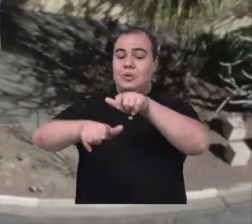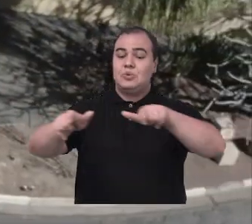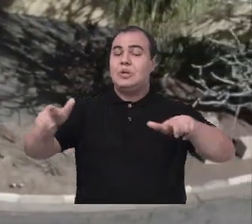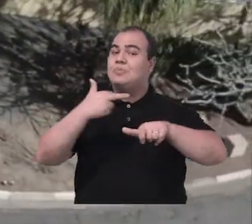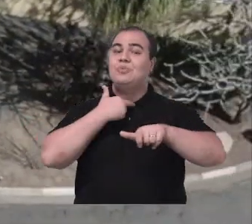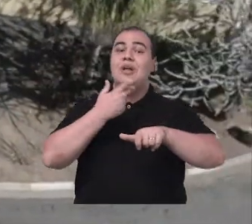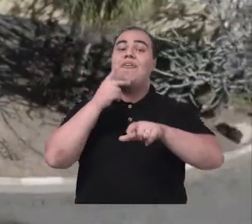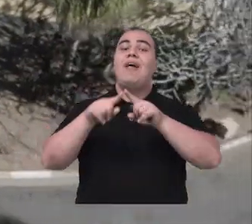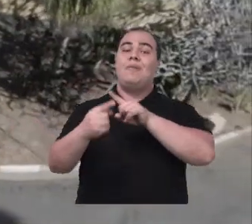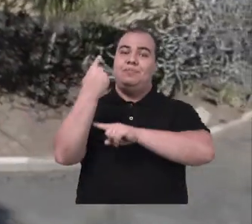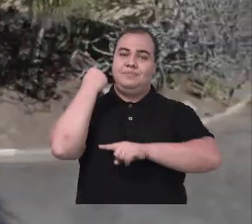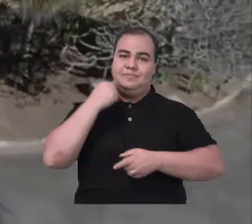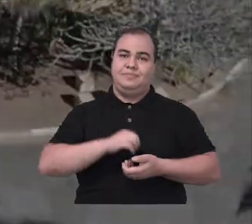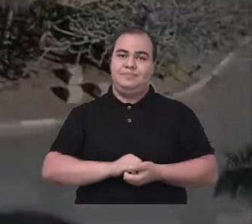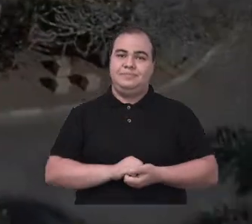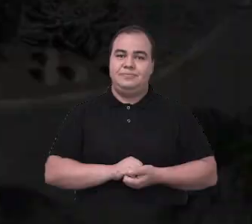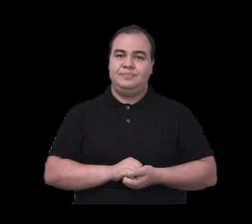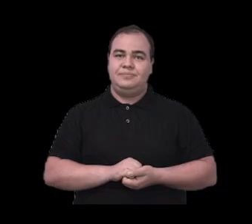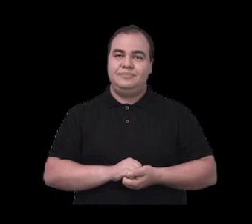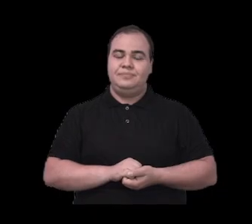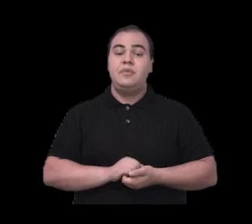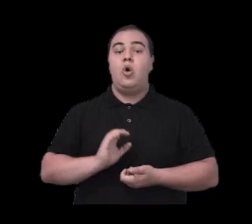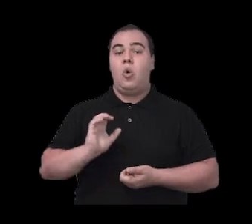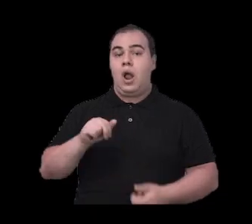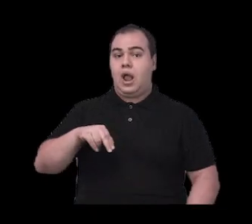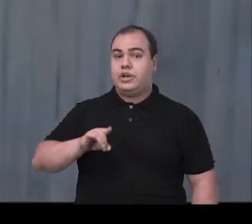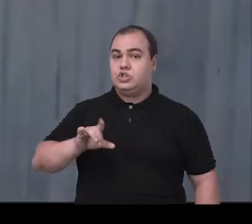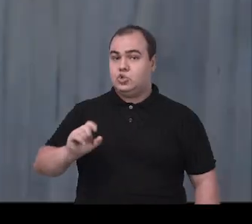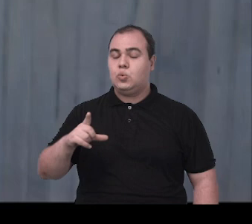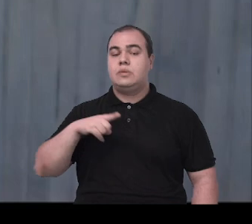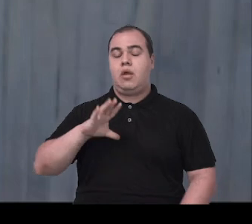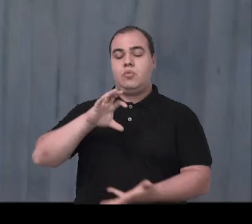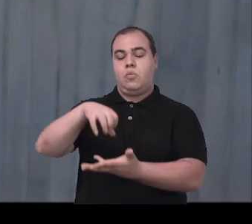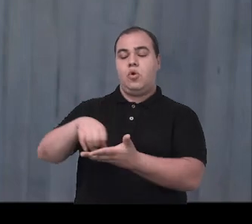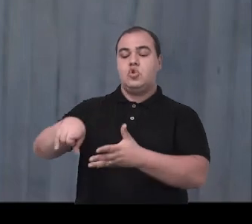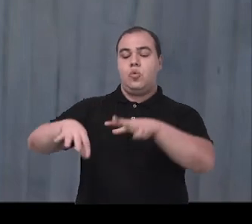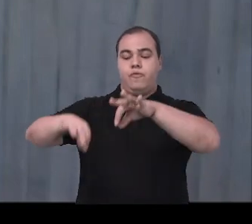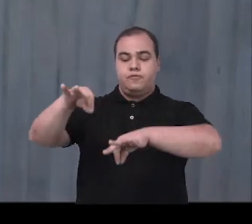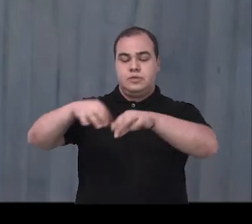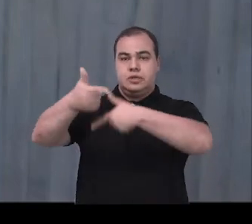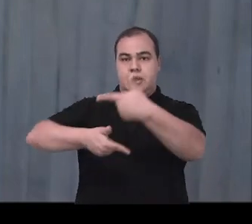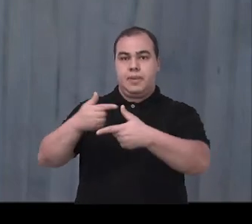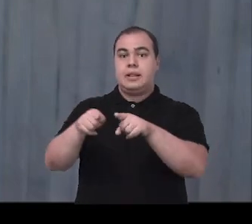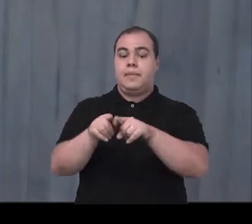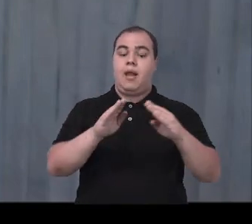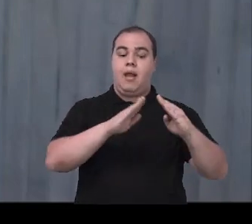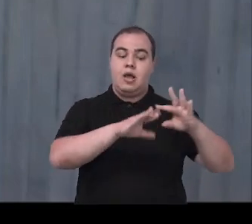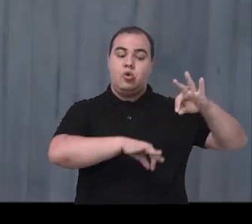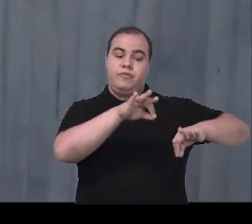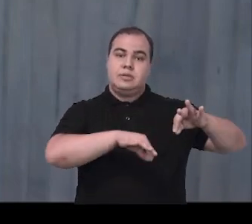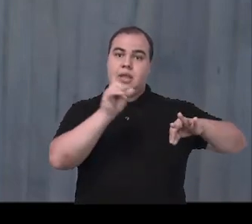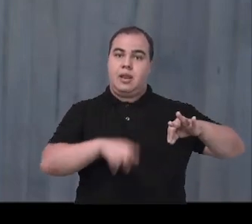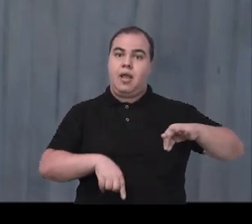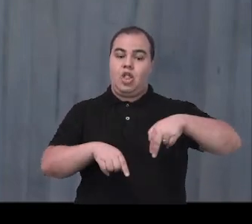passado. A imagem expande para o casarão de paredes amarelas e em seguida volta para as entrevistas. Norte, que é o núcleo de oficinas de trabalho, e tem a Casa